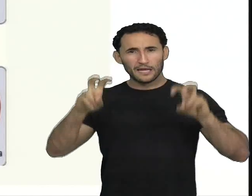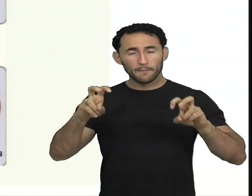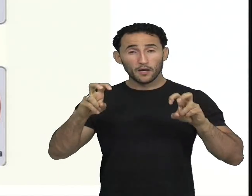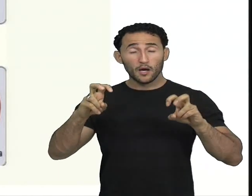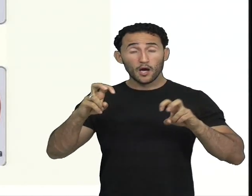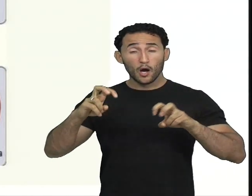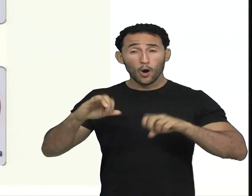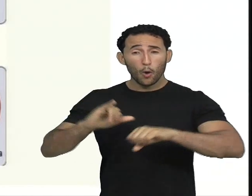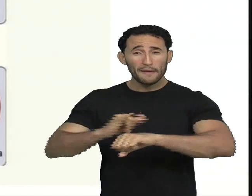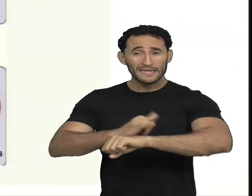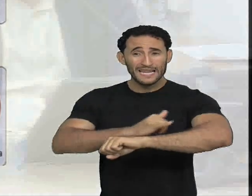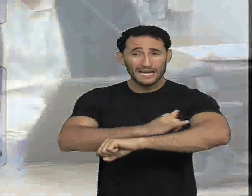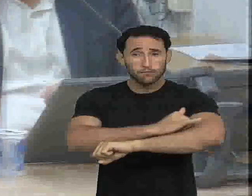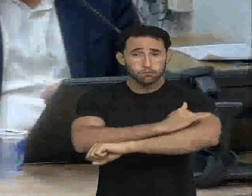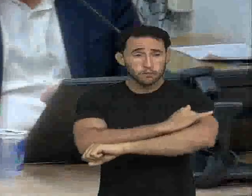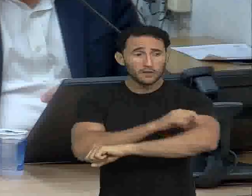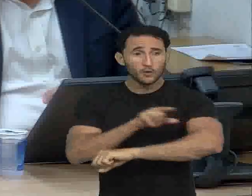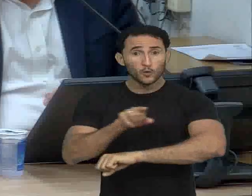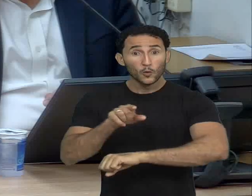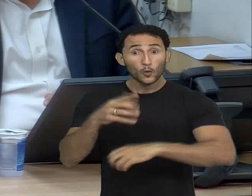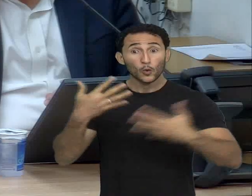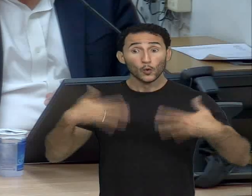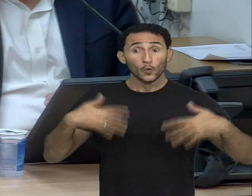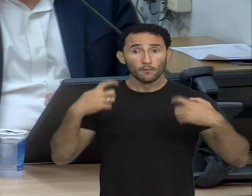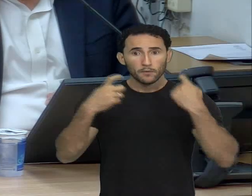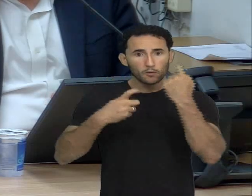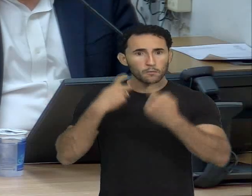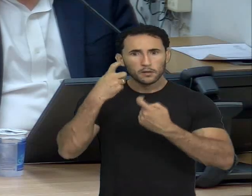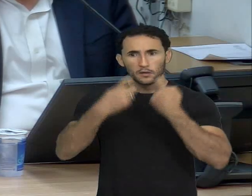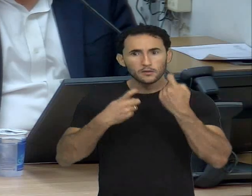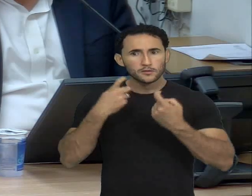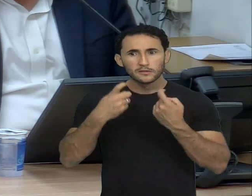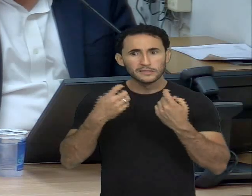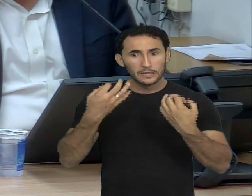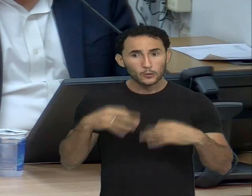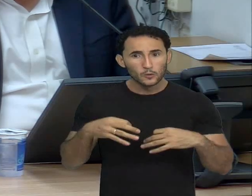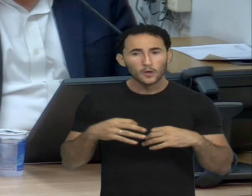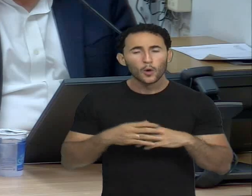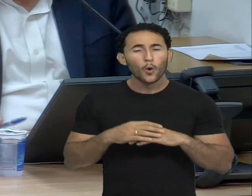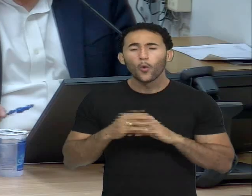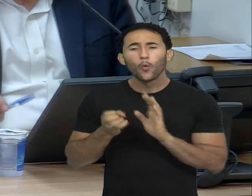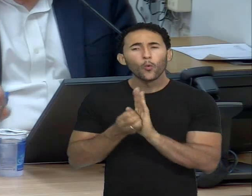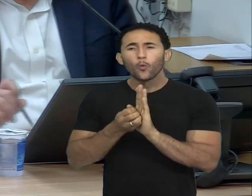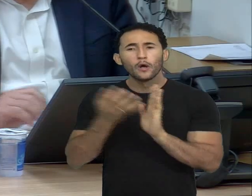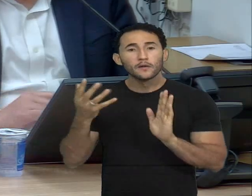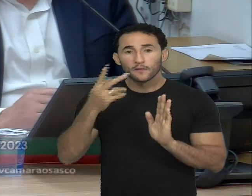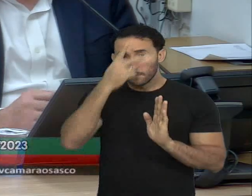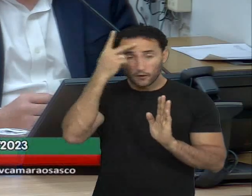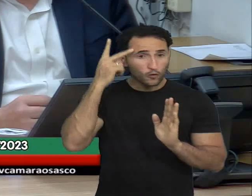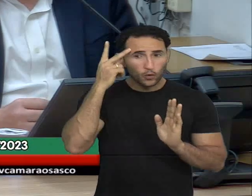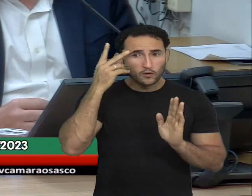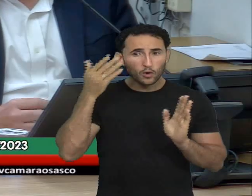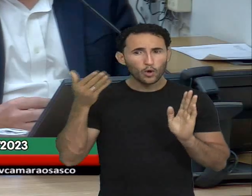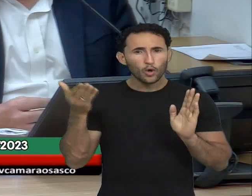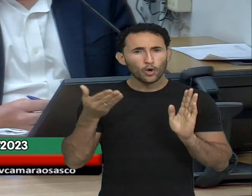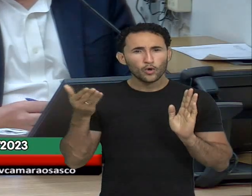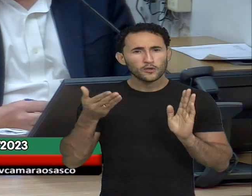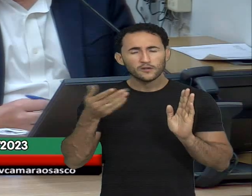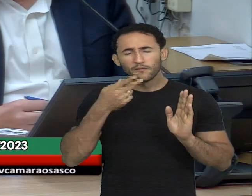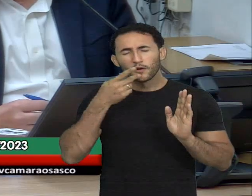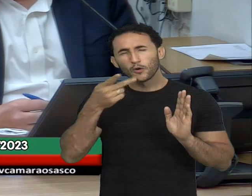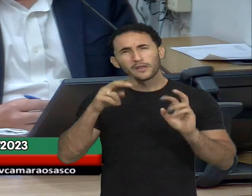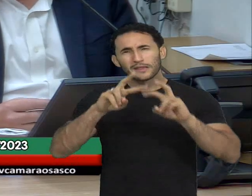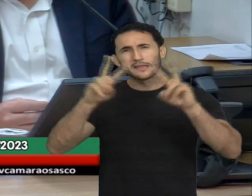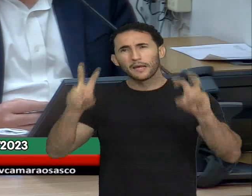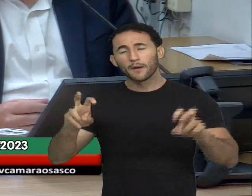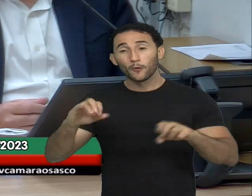E é preocupante, né? A obesidade é preocupante. Então, quantas pessoas hoje relacionadas... Falou em obesidade,